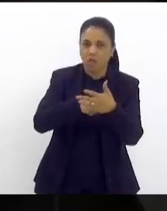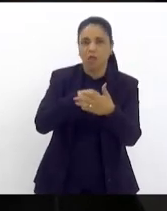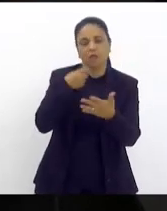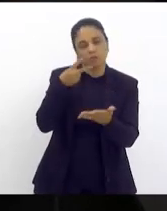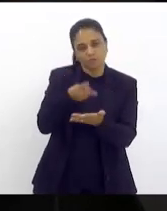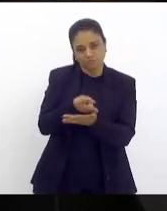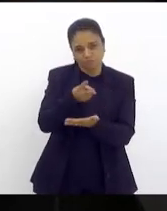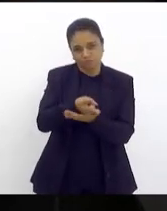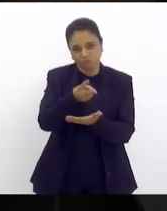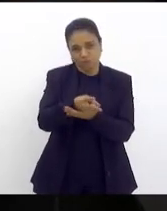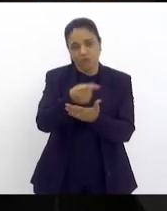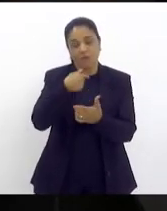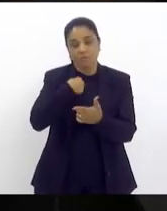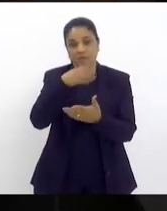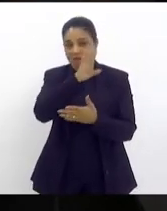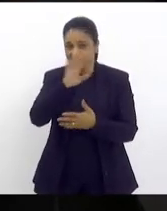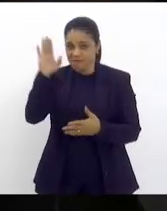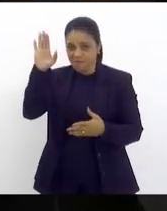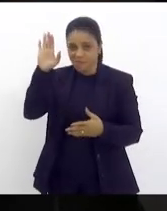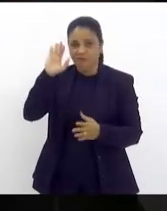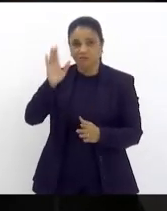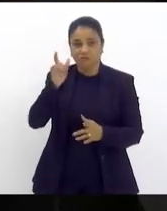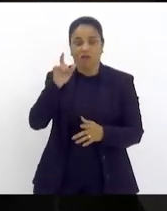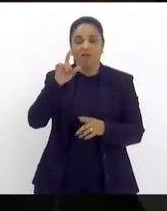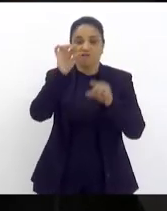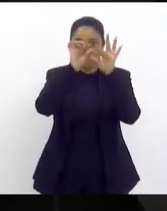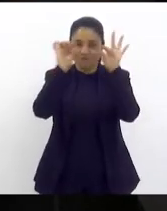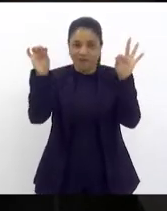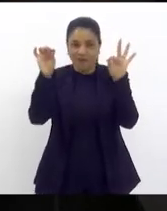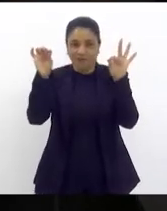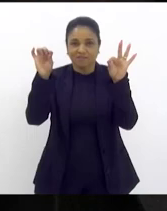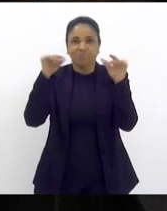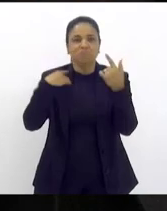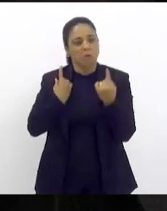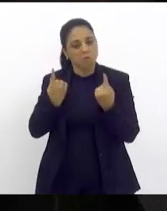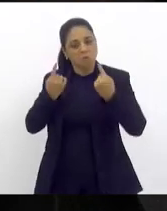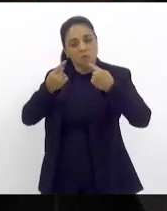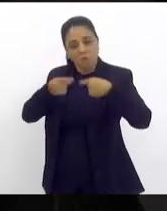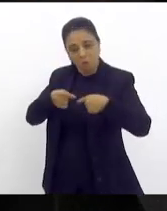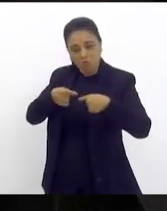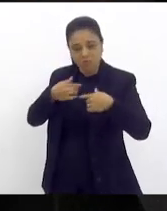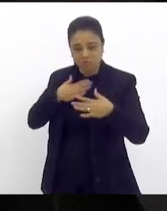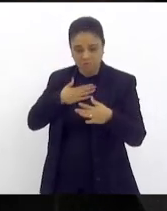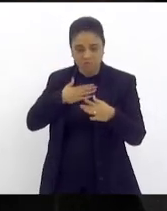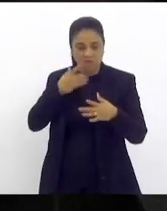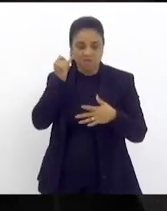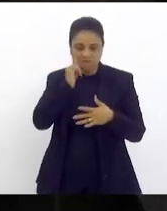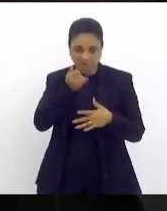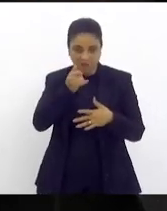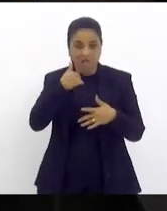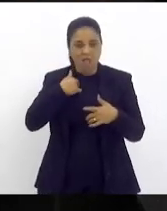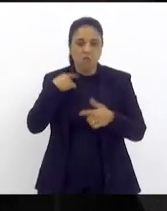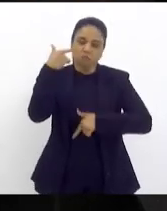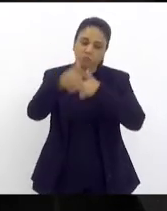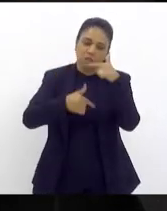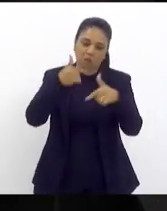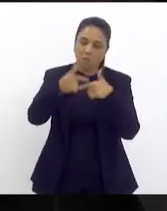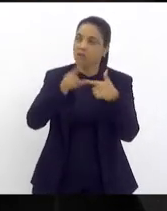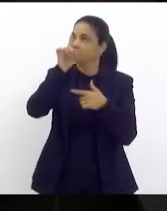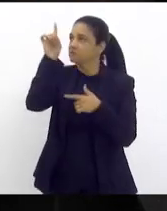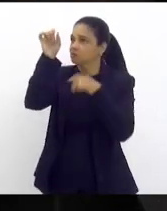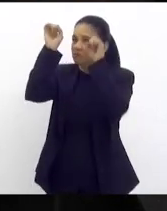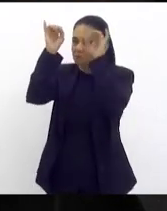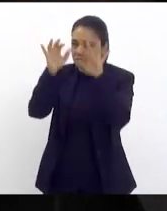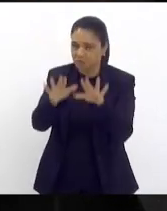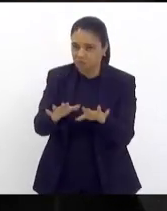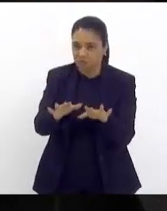como a minha campanha já dizia, enquanto os contra fala, nós trabalhamos e Deus abençoe. Que Deus abençoe